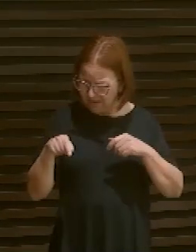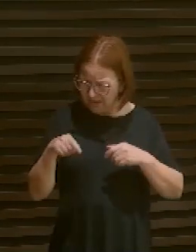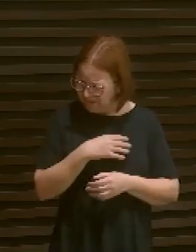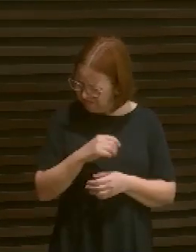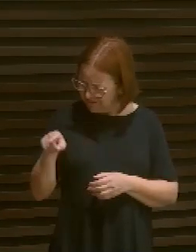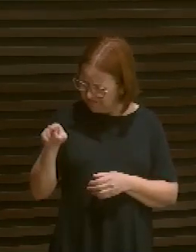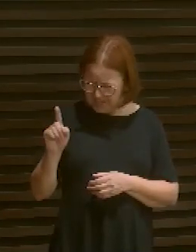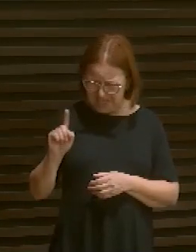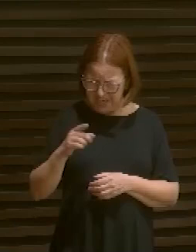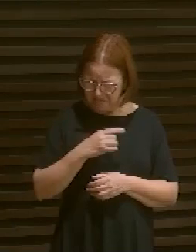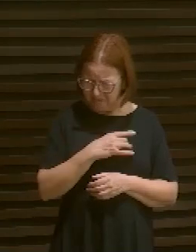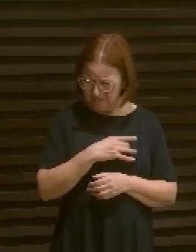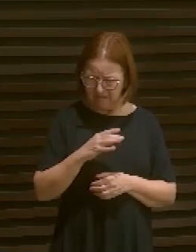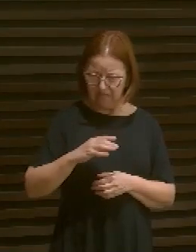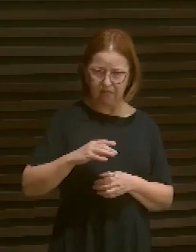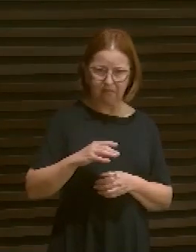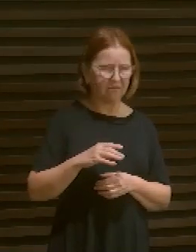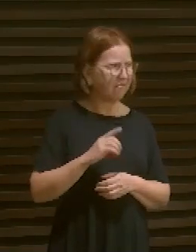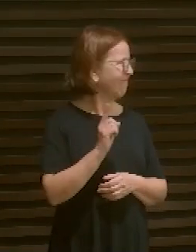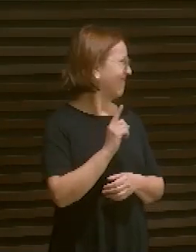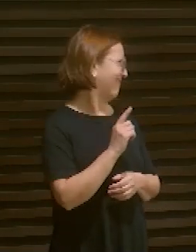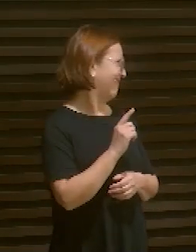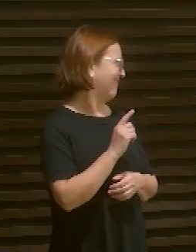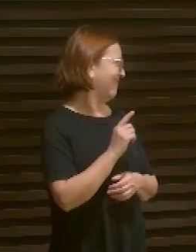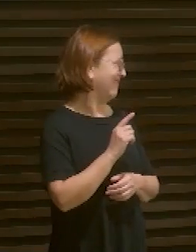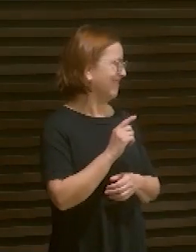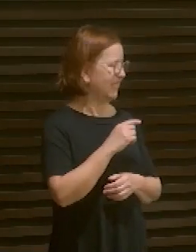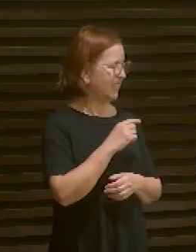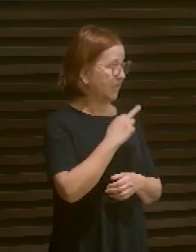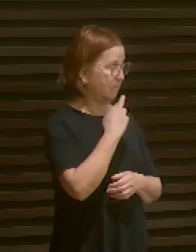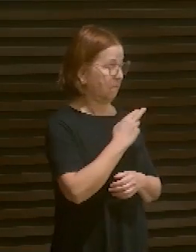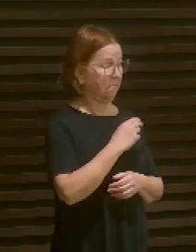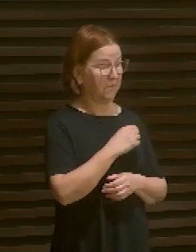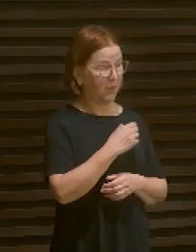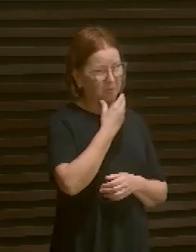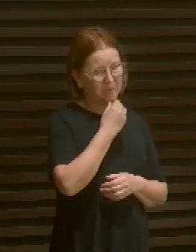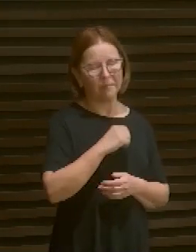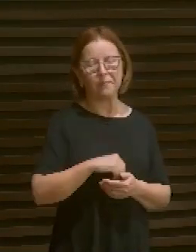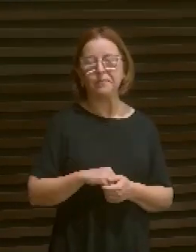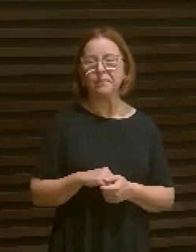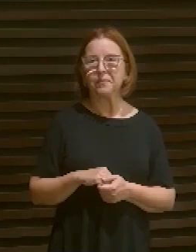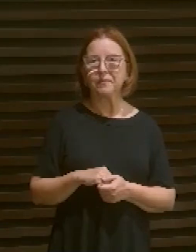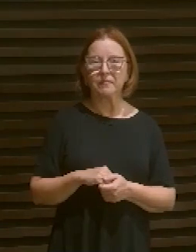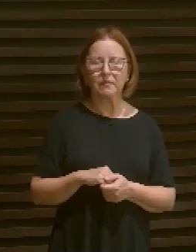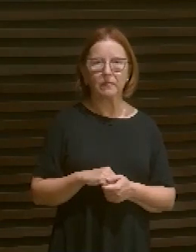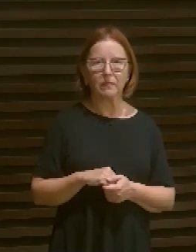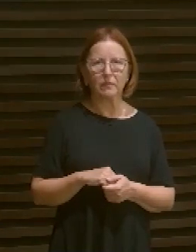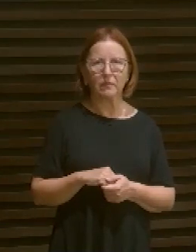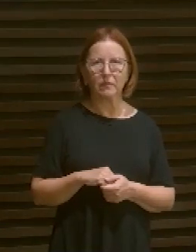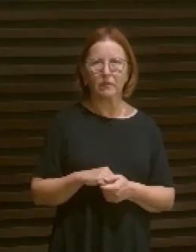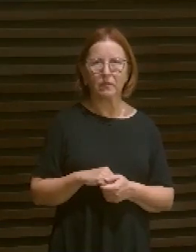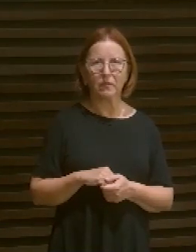não está com medo? Não, senhora, respondeu ela. Ele levantou os